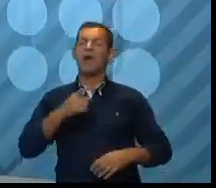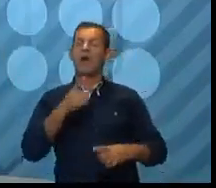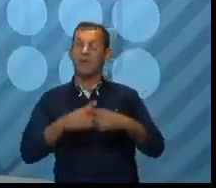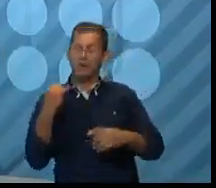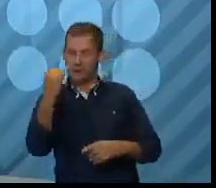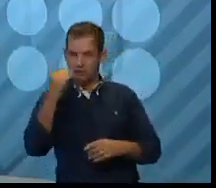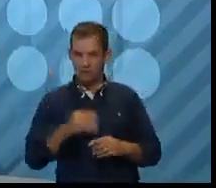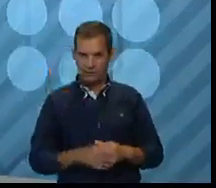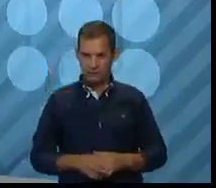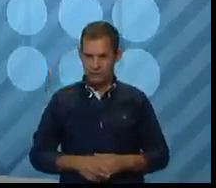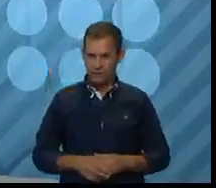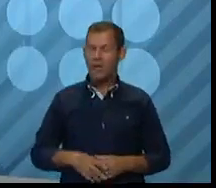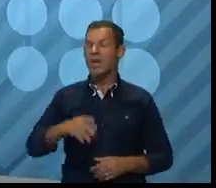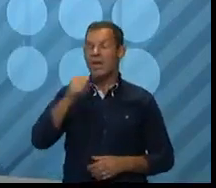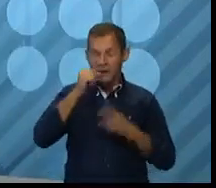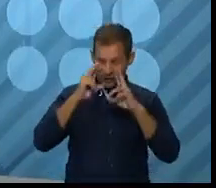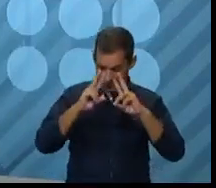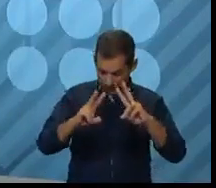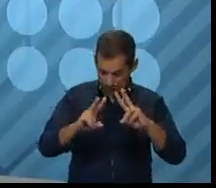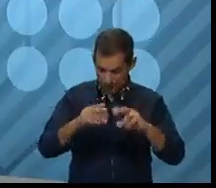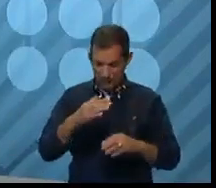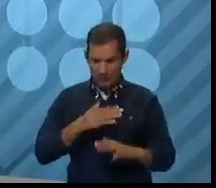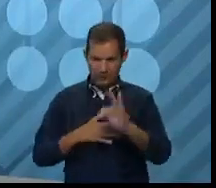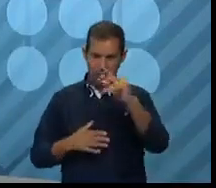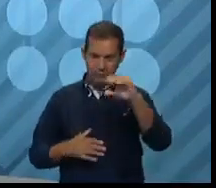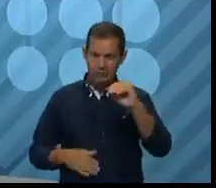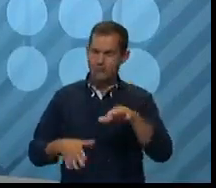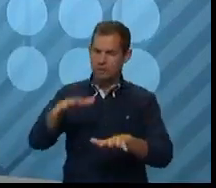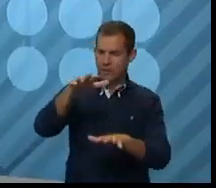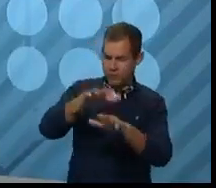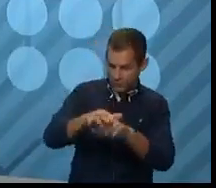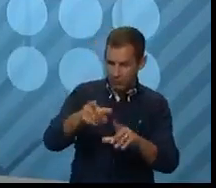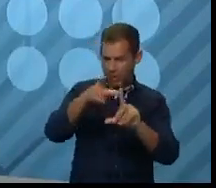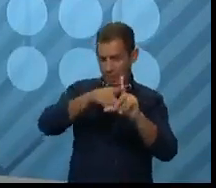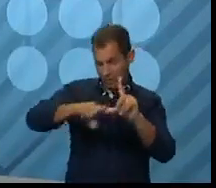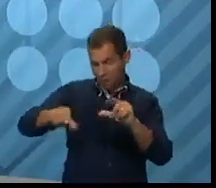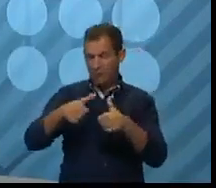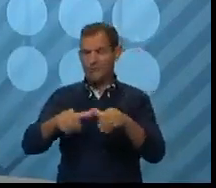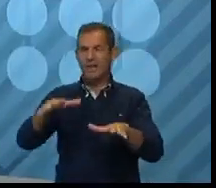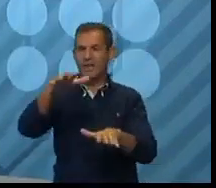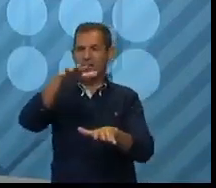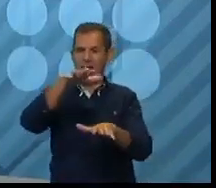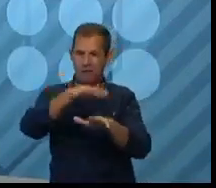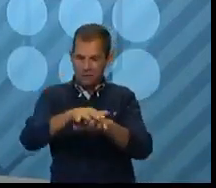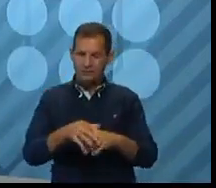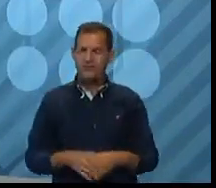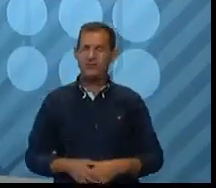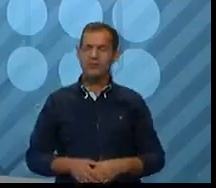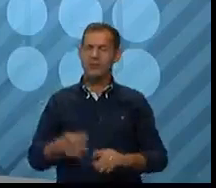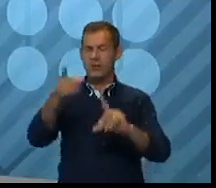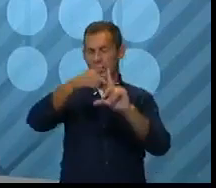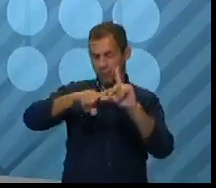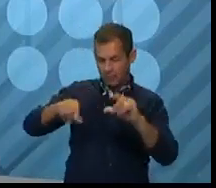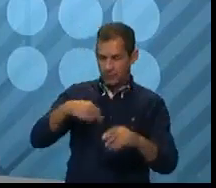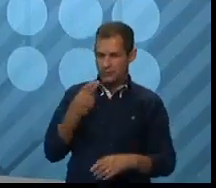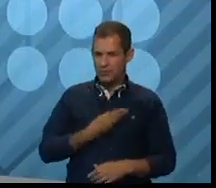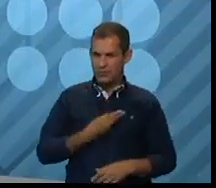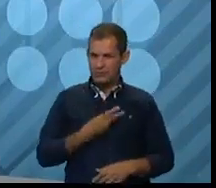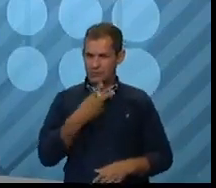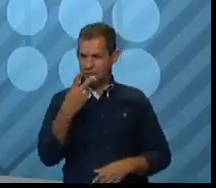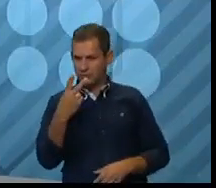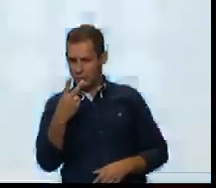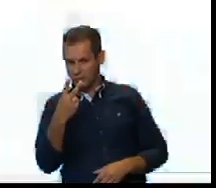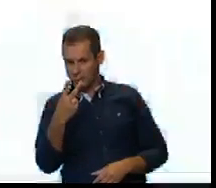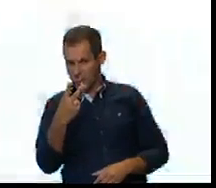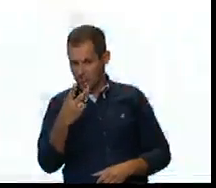a importância, além de verificar se a minha função ela está abaixo da curva ou acima da curva. E esses são os nossos dois